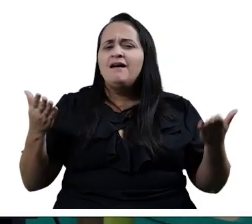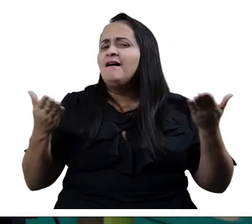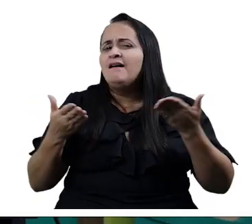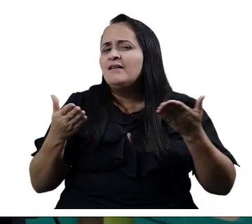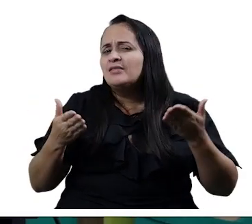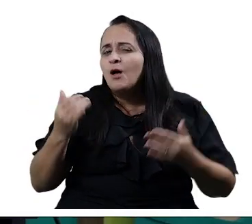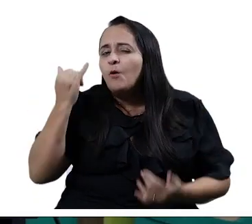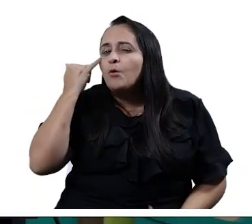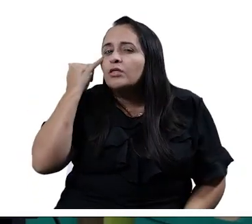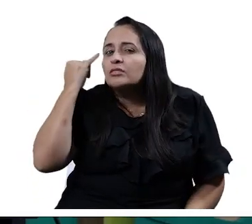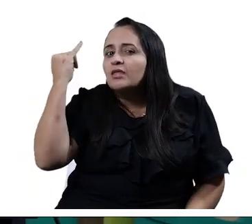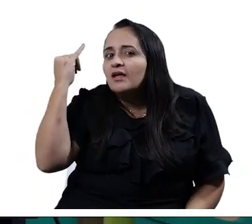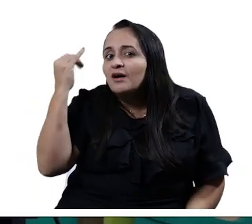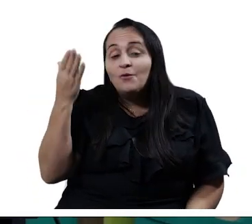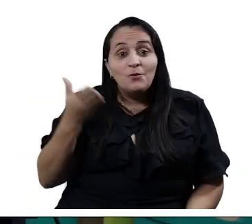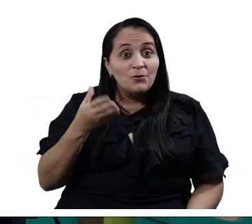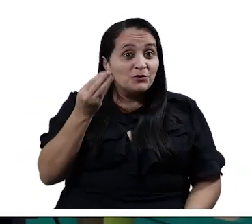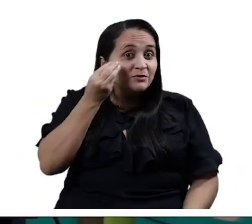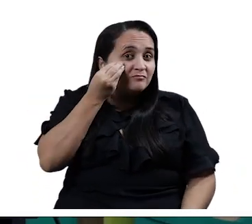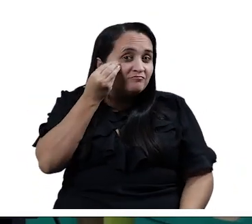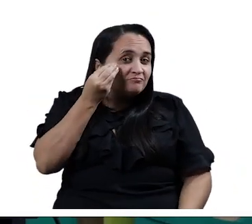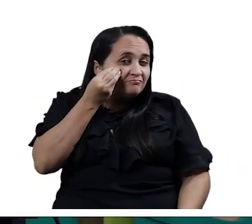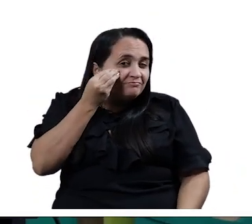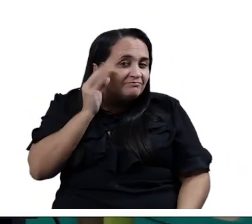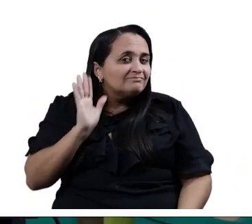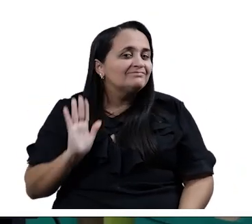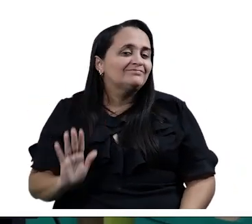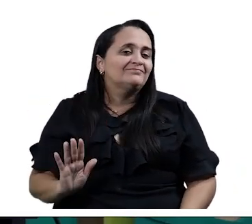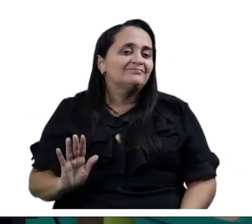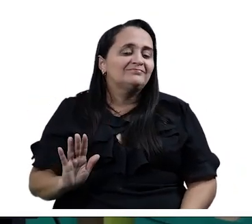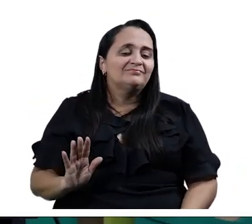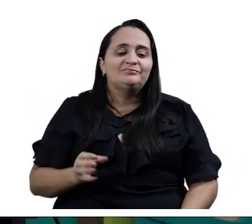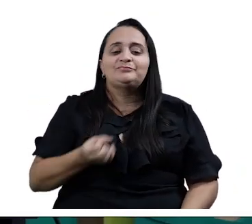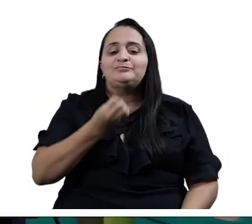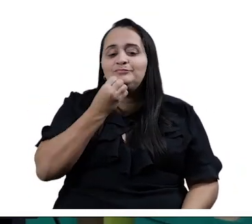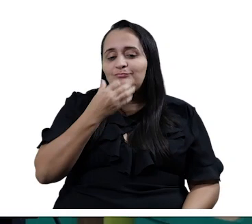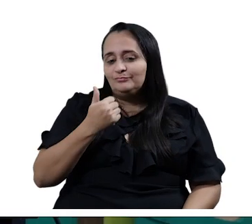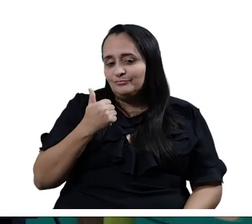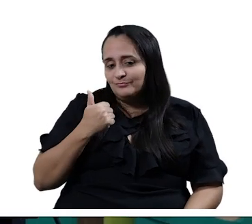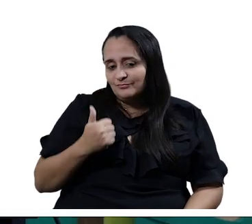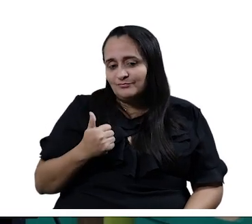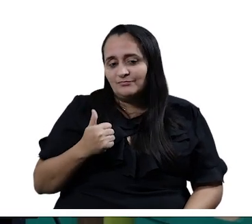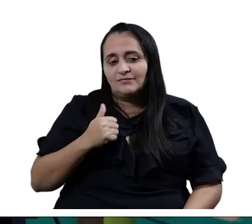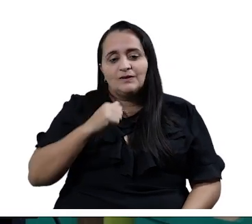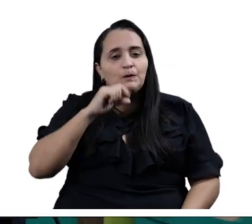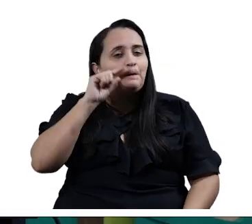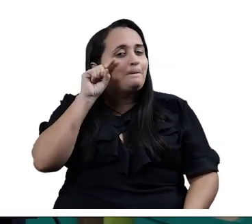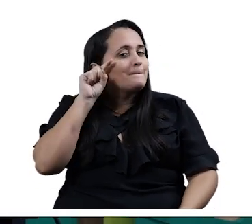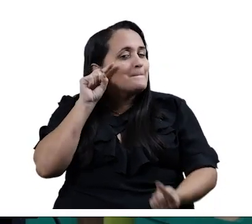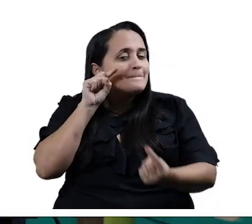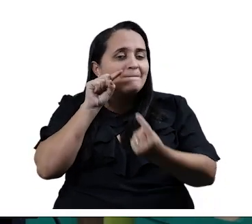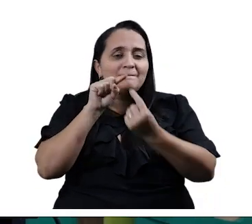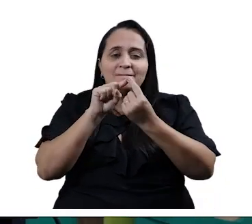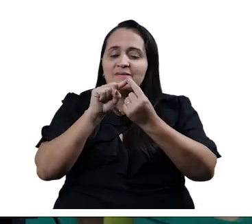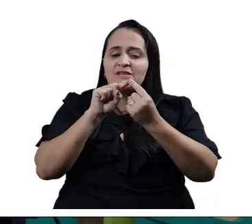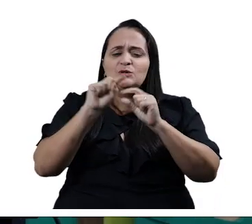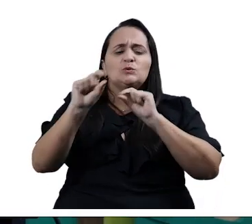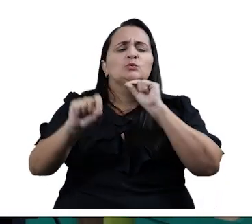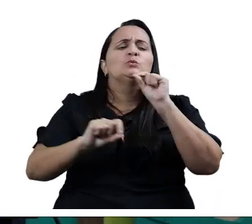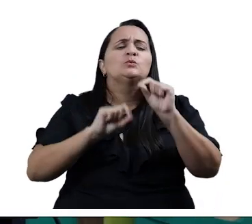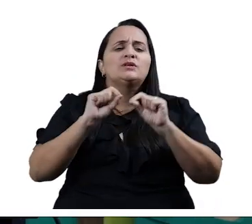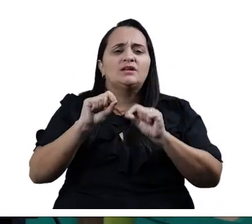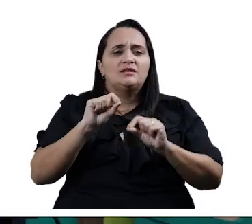nossos conhecimentos hoje? Bem, o objetivo da aula de hoje é você